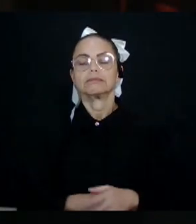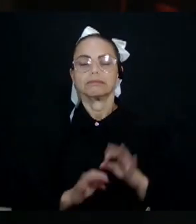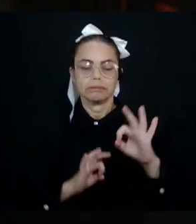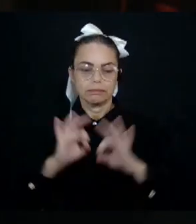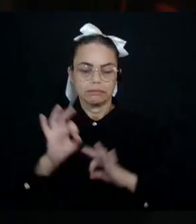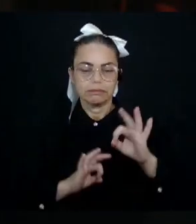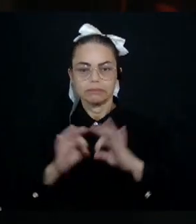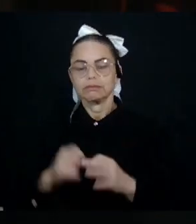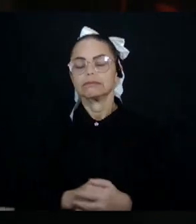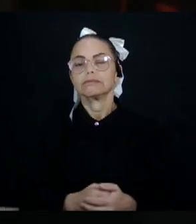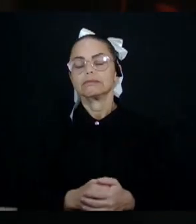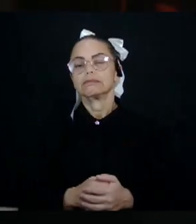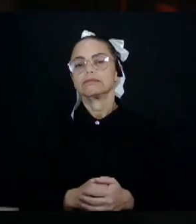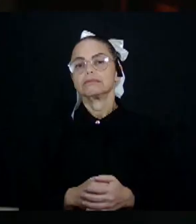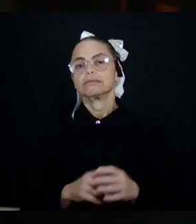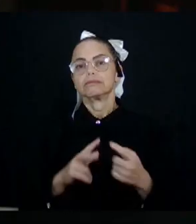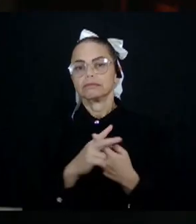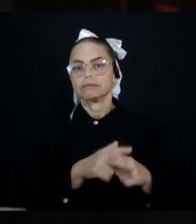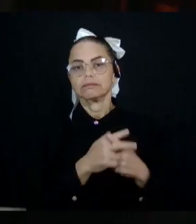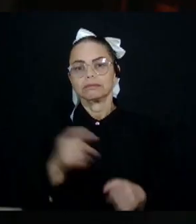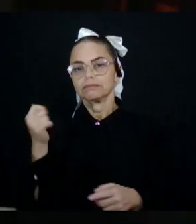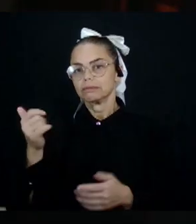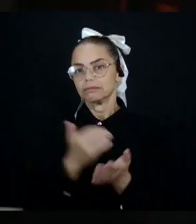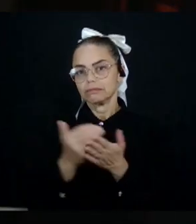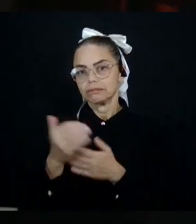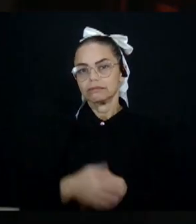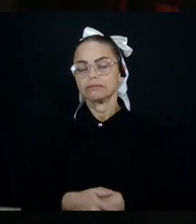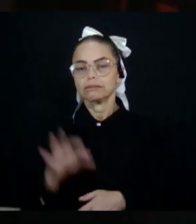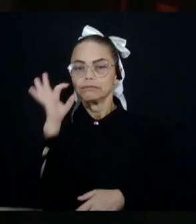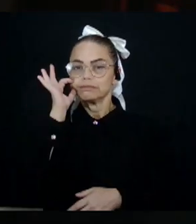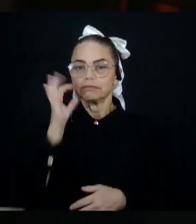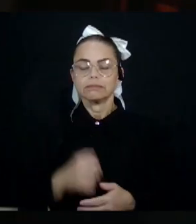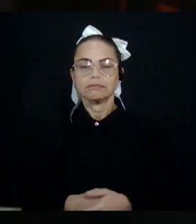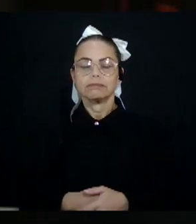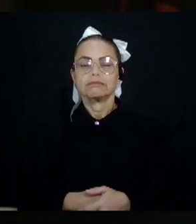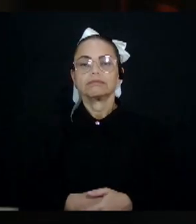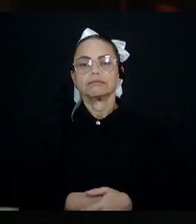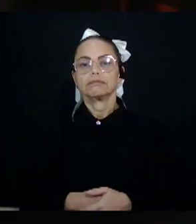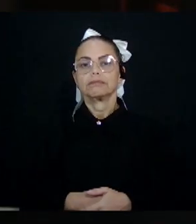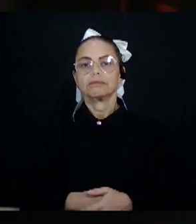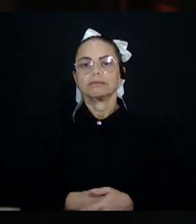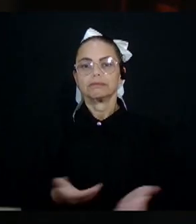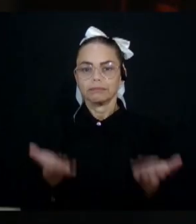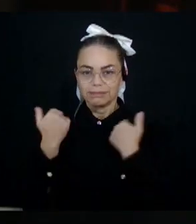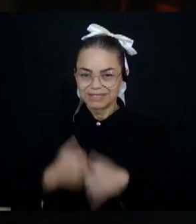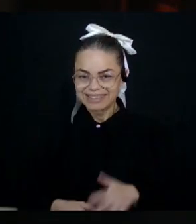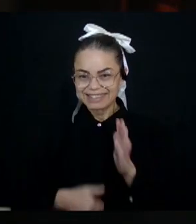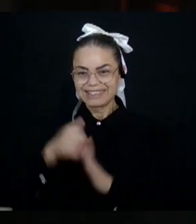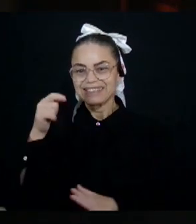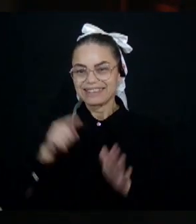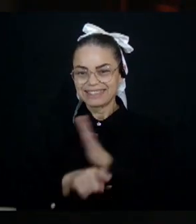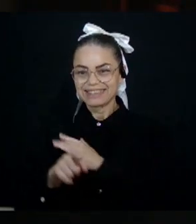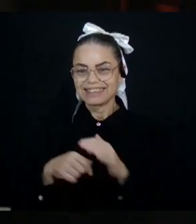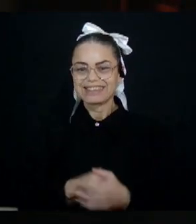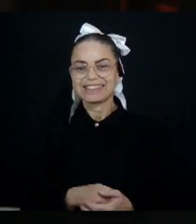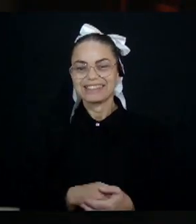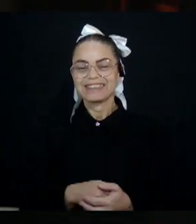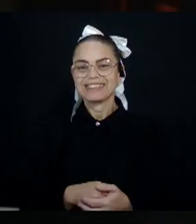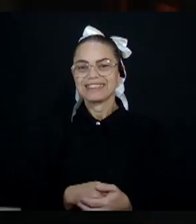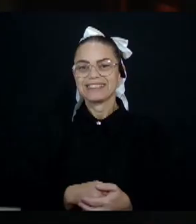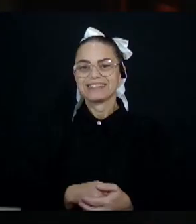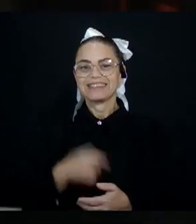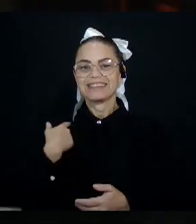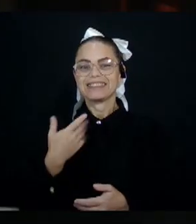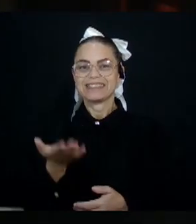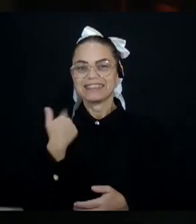últimos ajustes e daqui a pouquinho o pessoal entra ao vivo, tá bom? Vamos lá então, pode trazer para a gente a primeira pergunta do nosso telespectador, vamos responder